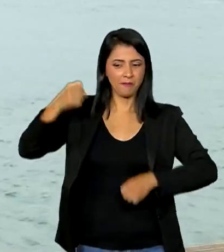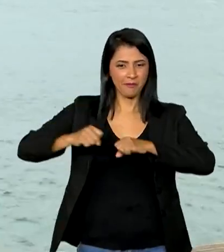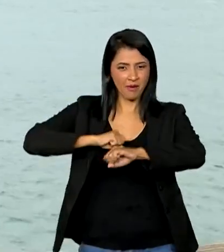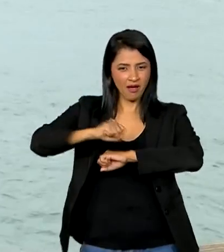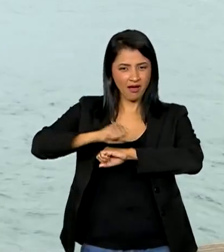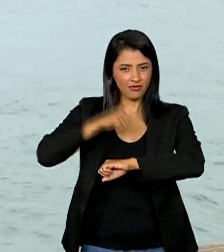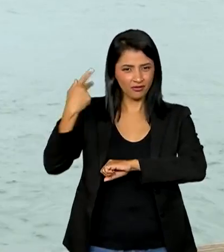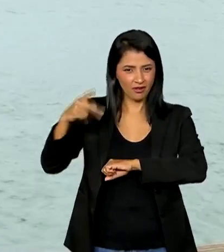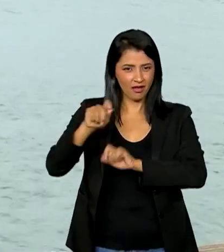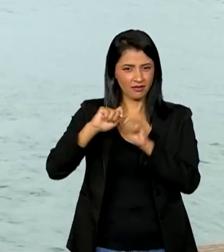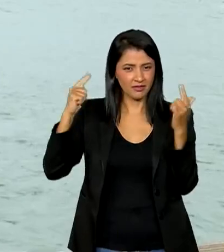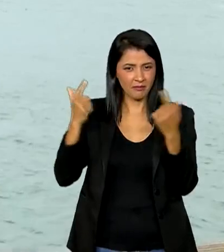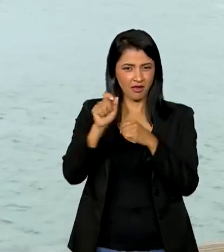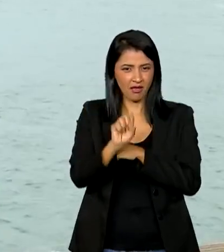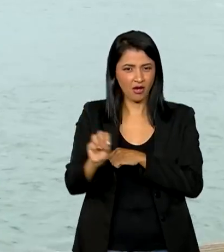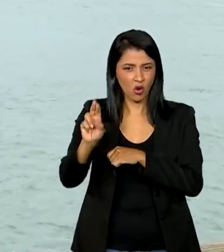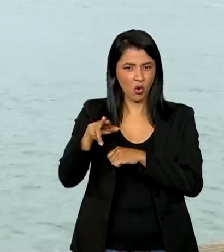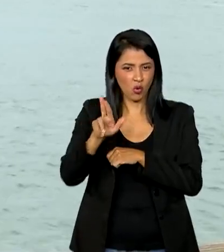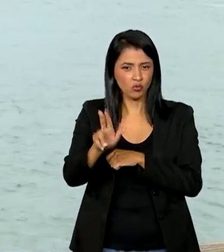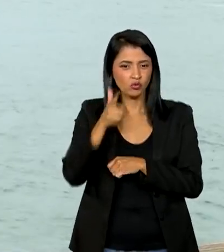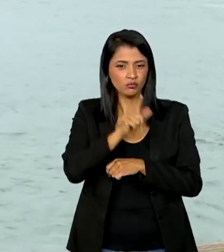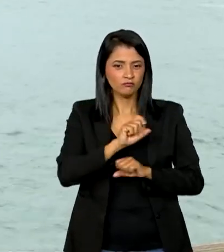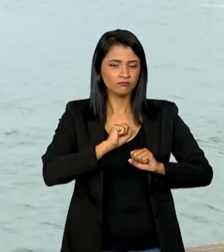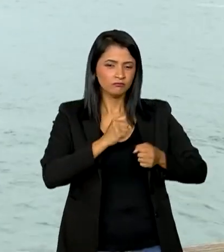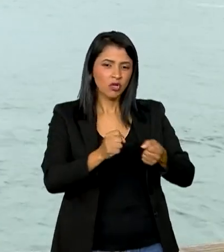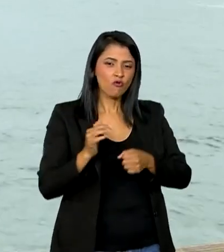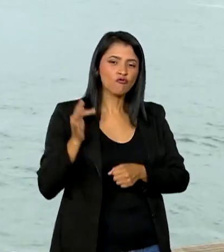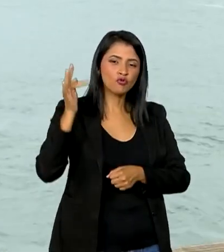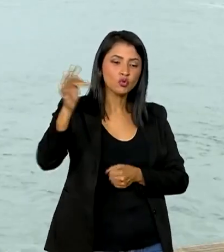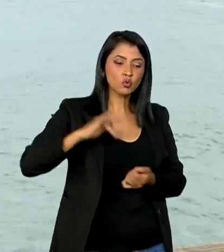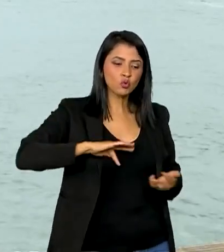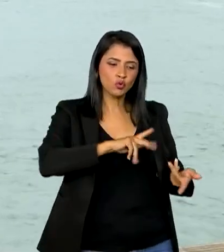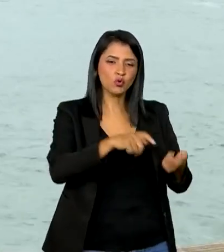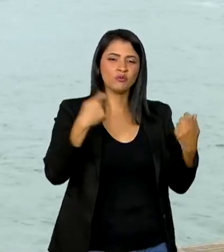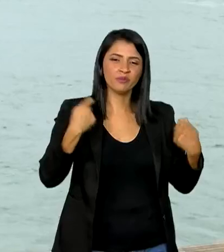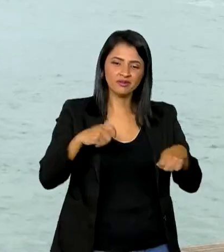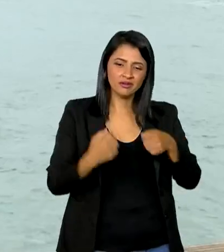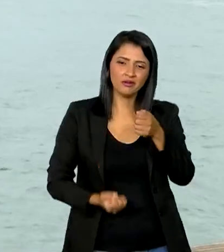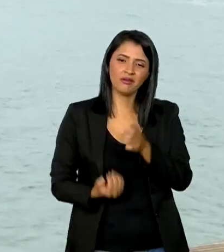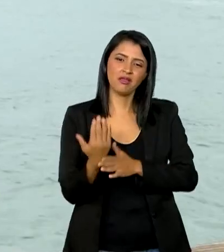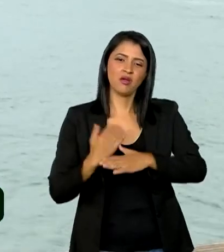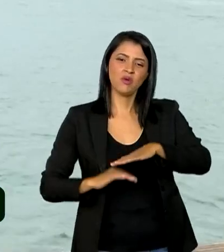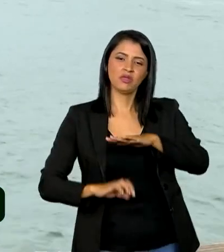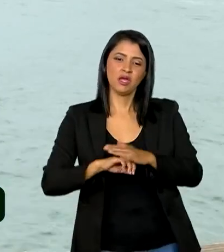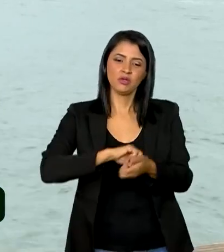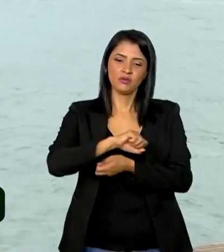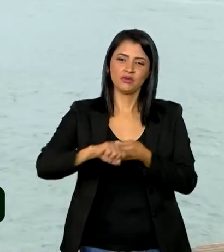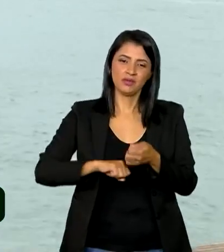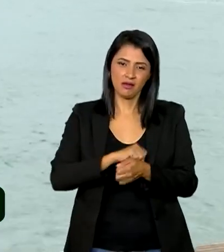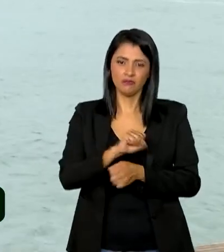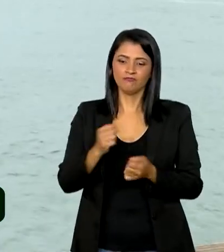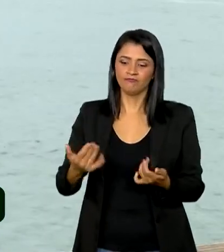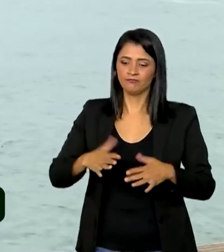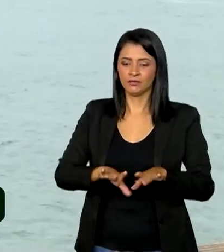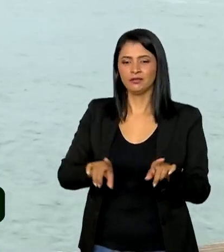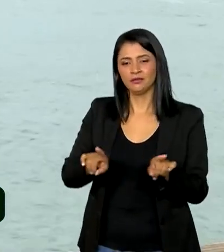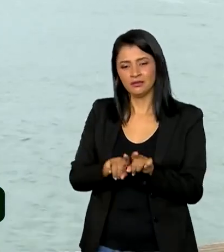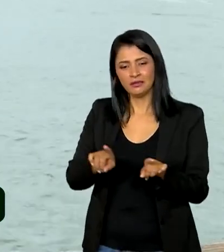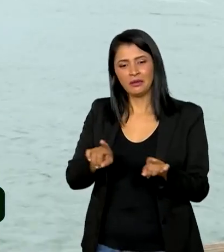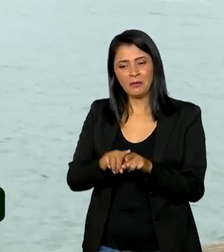o presidente Lula defendeu que o futuro global depende da construção de um Estado sustentável, inclusivo e que